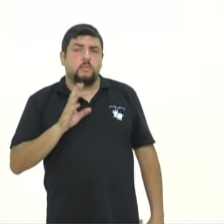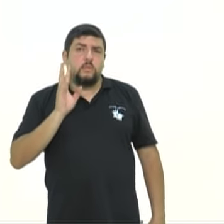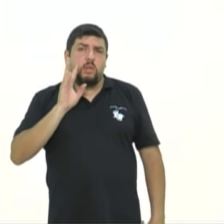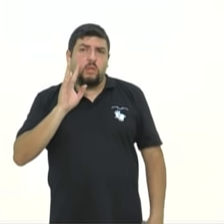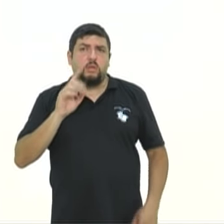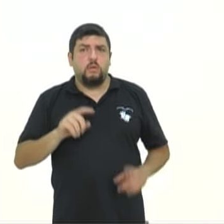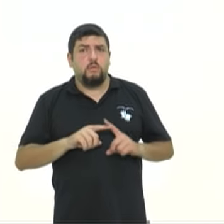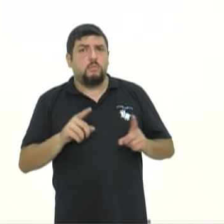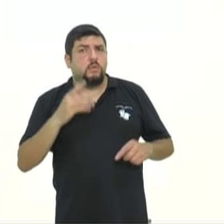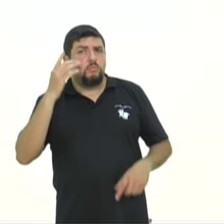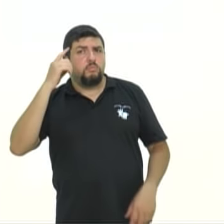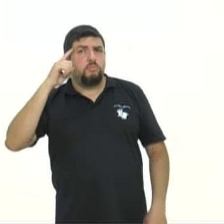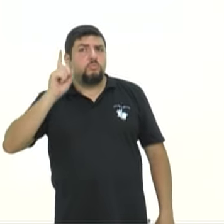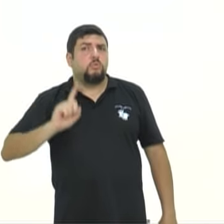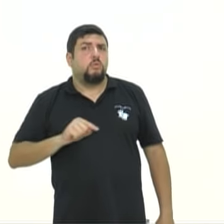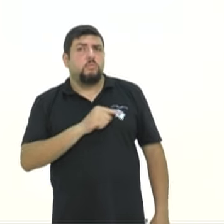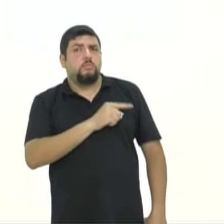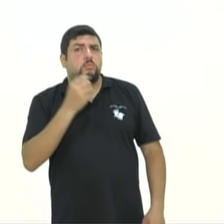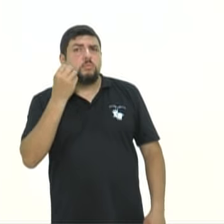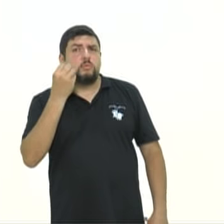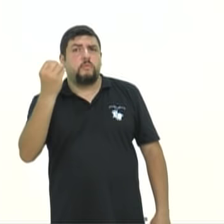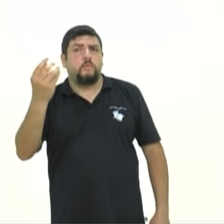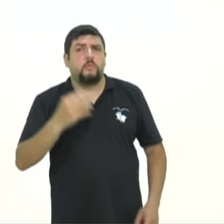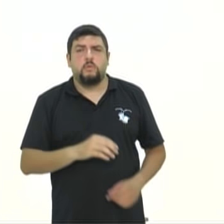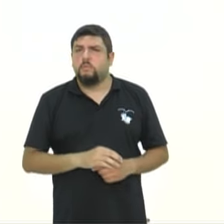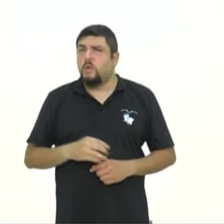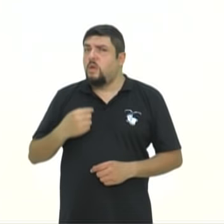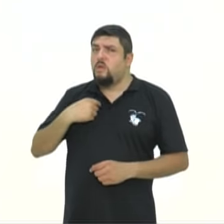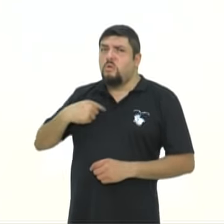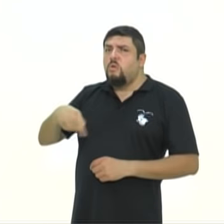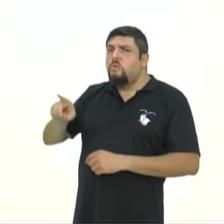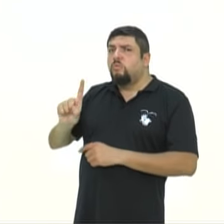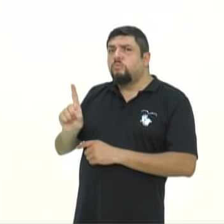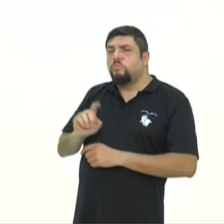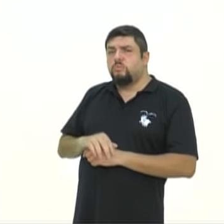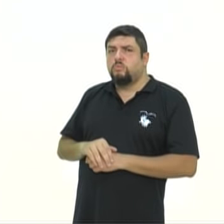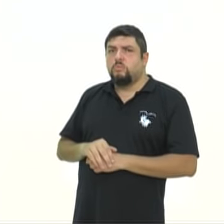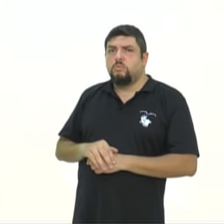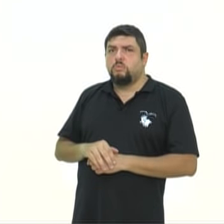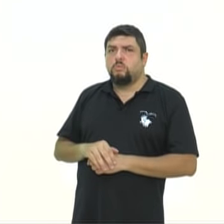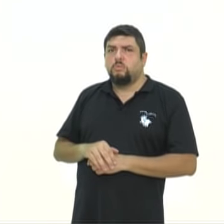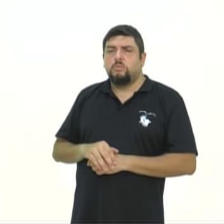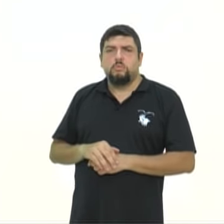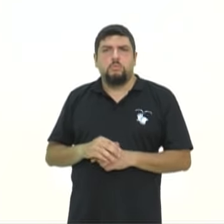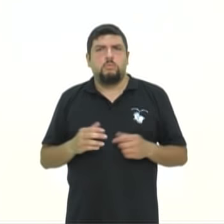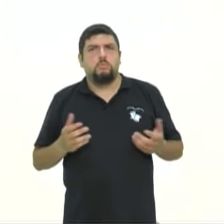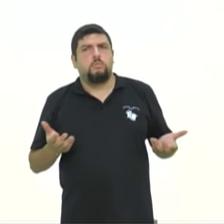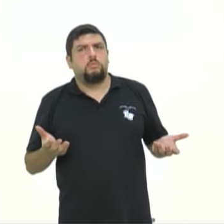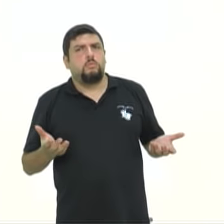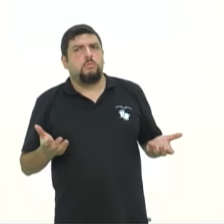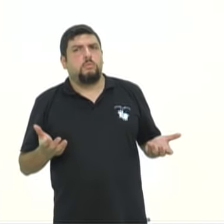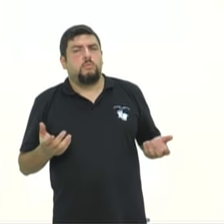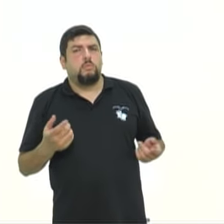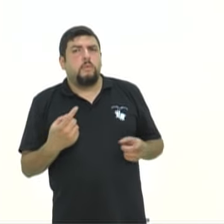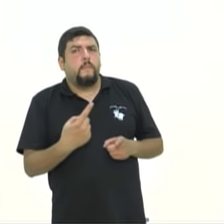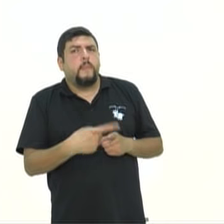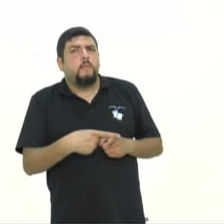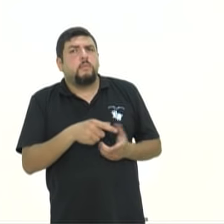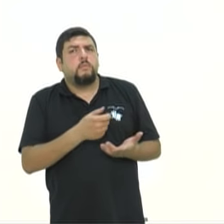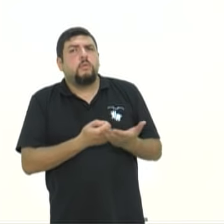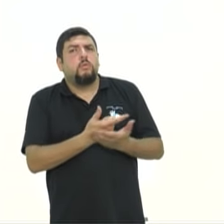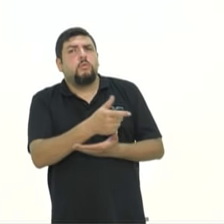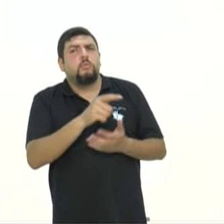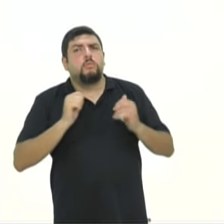sabia que você ia viajar. O Cebolinha, eu não vou. Então a Mônica, então por que comprou essa